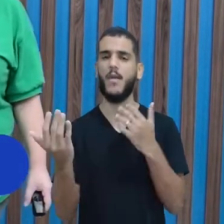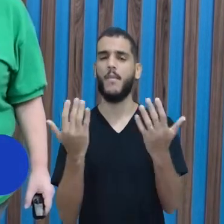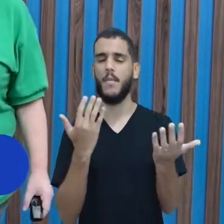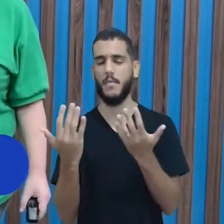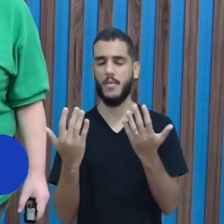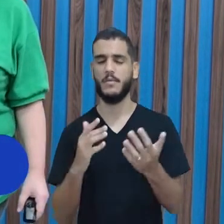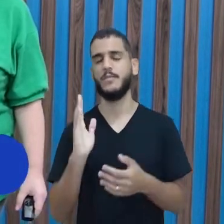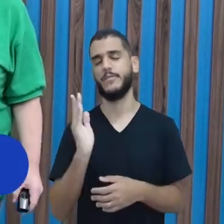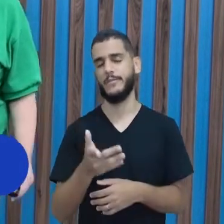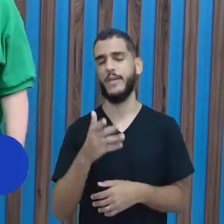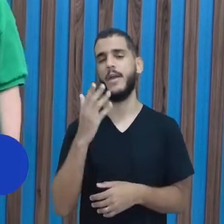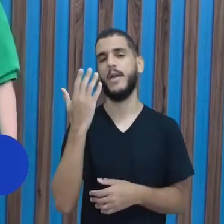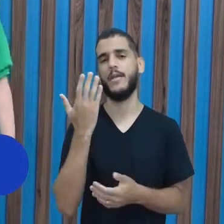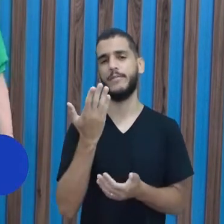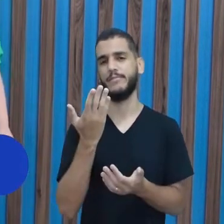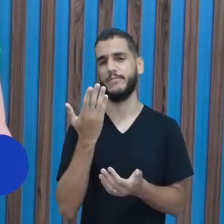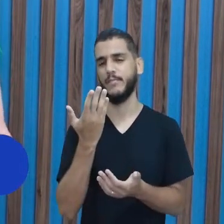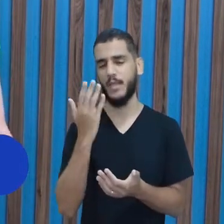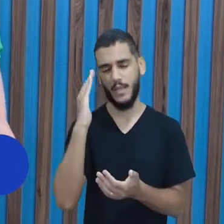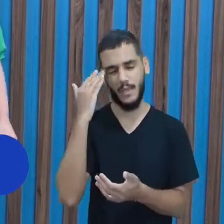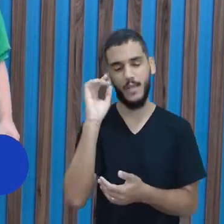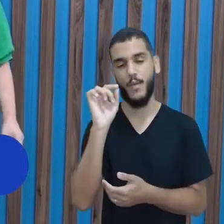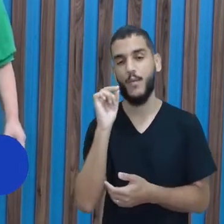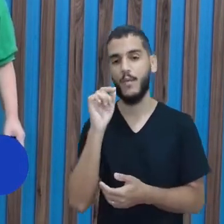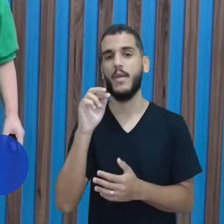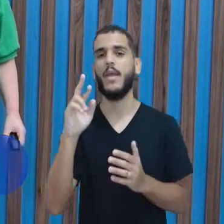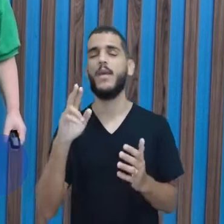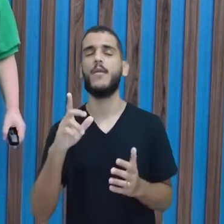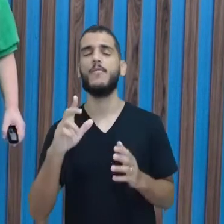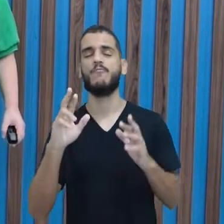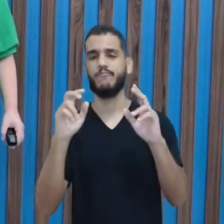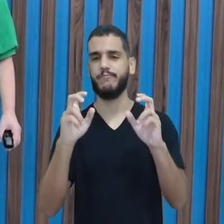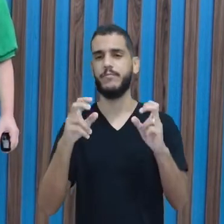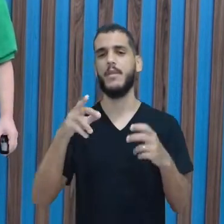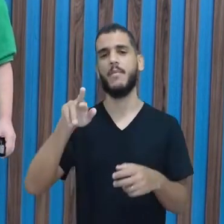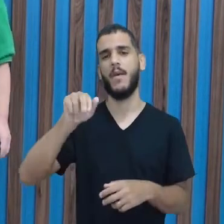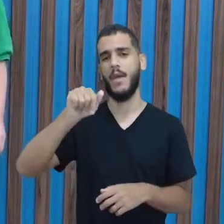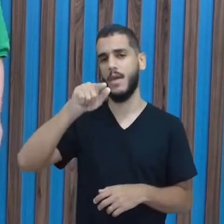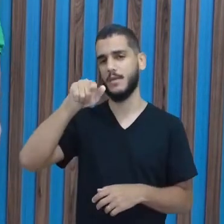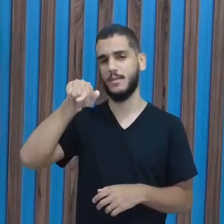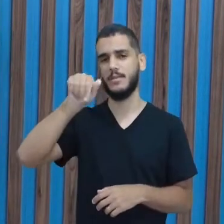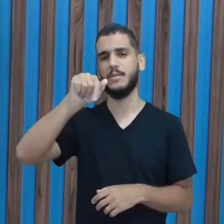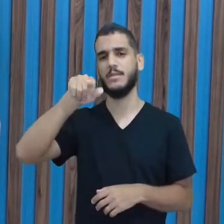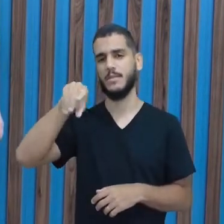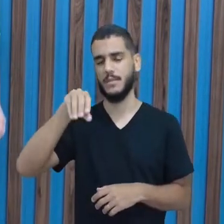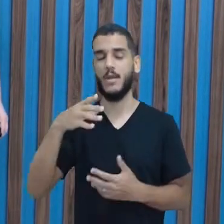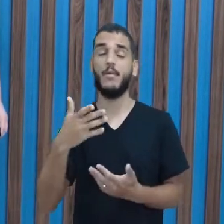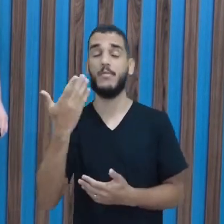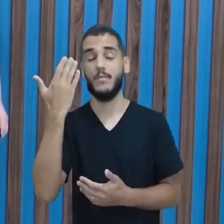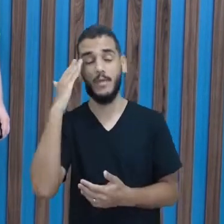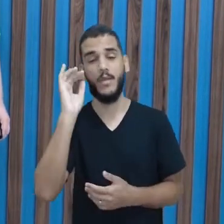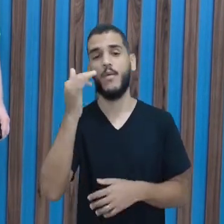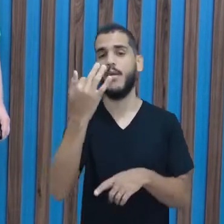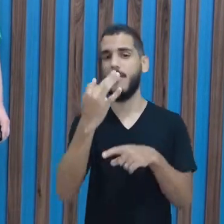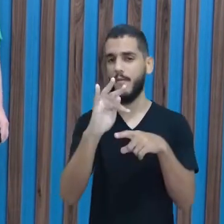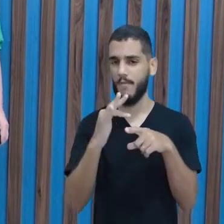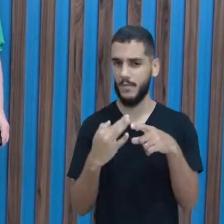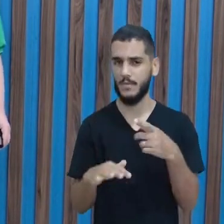sobre razão, né? Então, eu estou falando de uma comparação de uma fração. Então, é